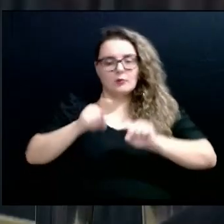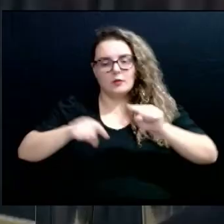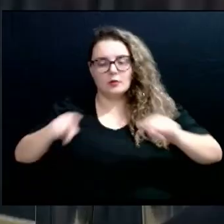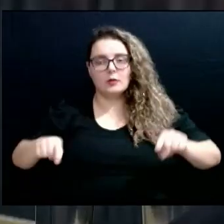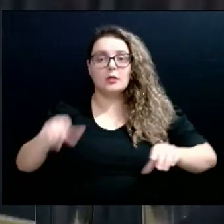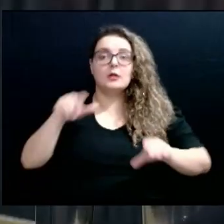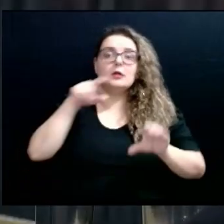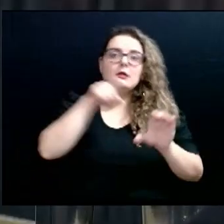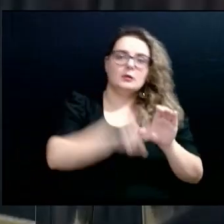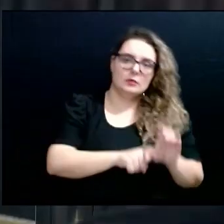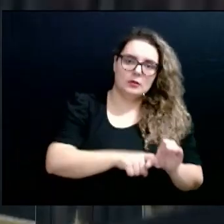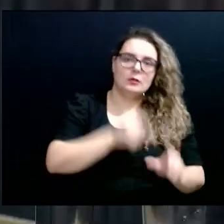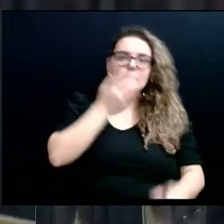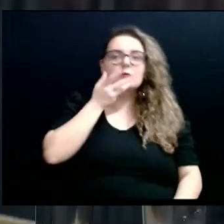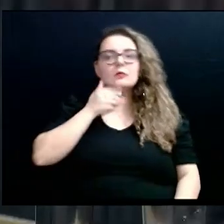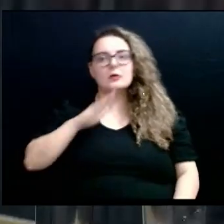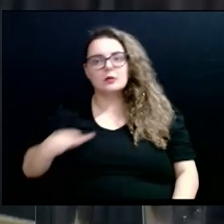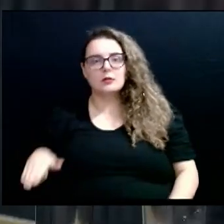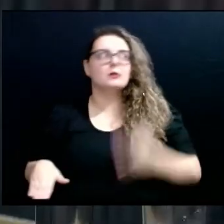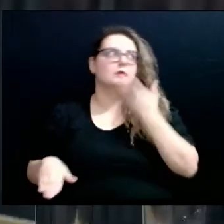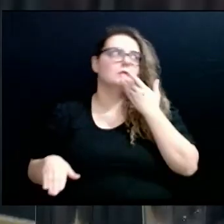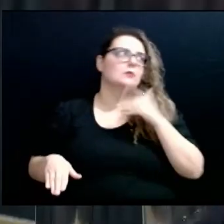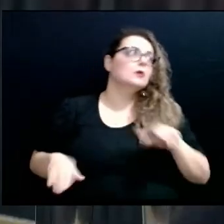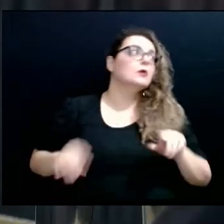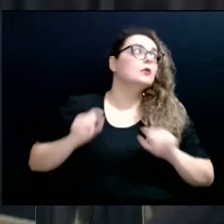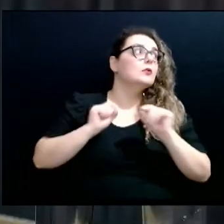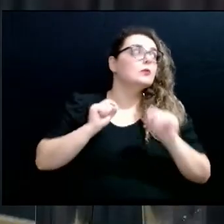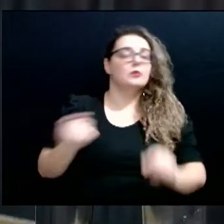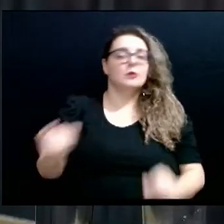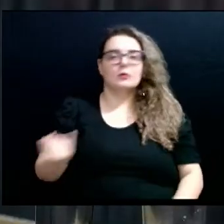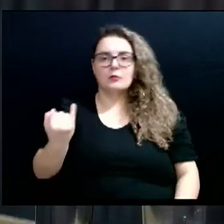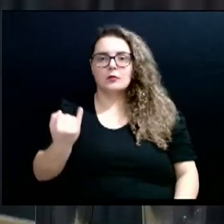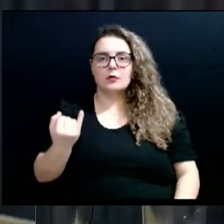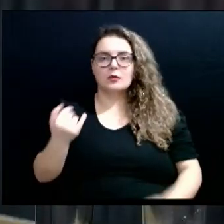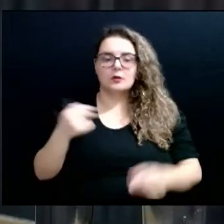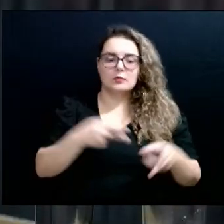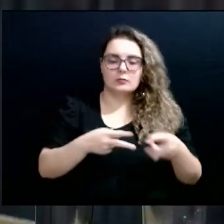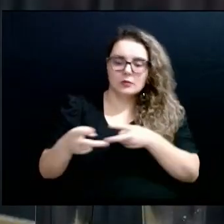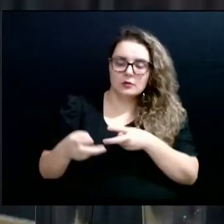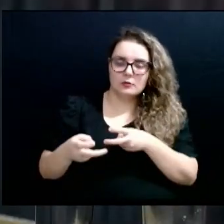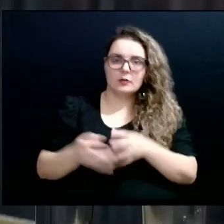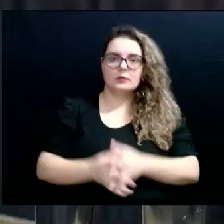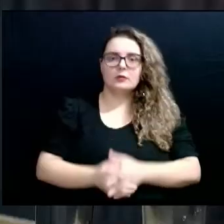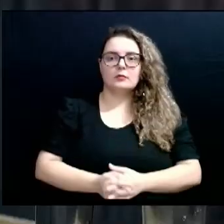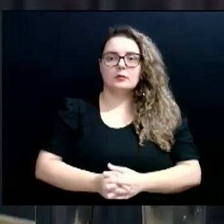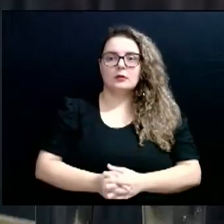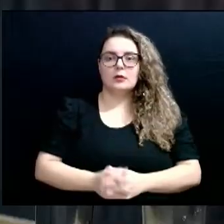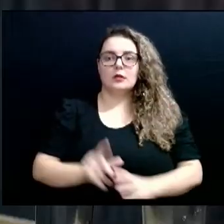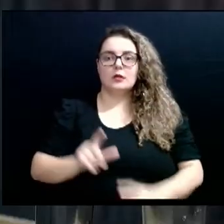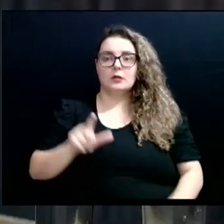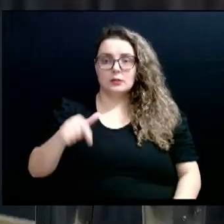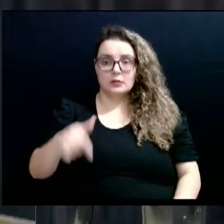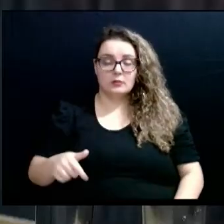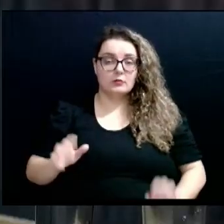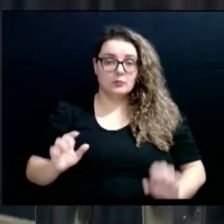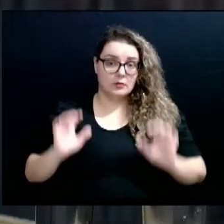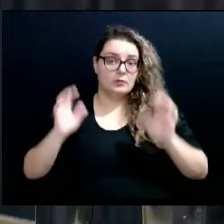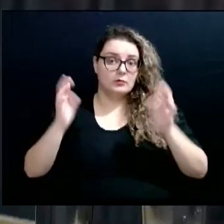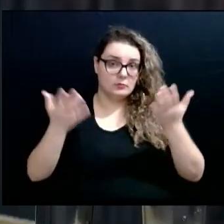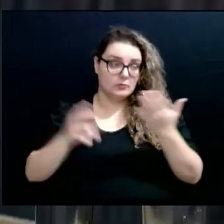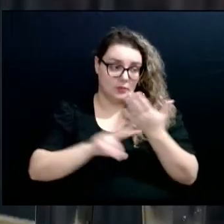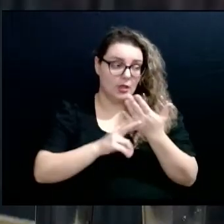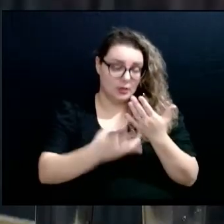criança para criança. Então, o que é importante observar, né? Depois desse evento, né, que causou ali